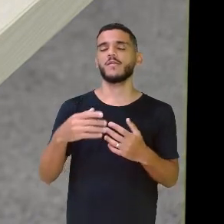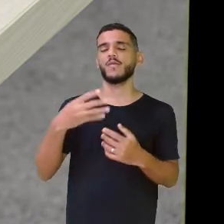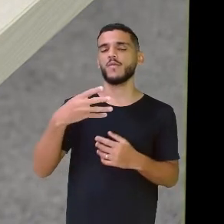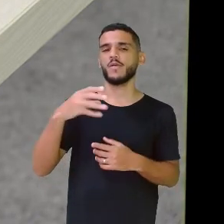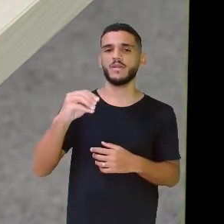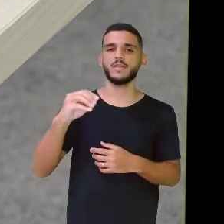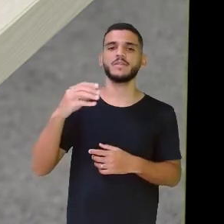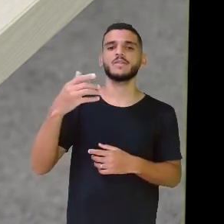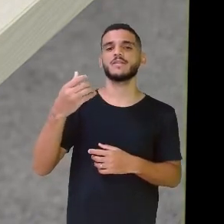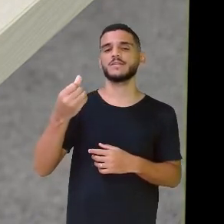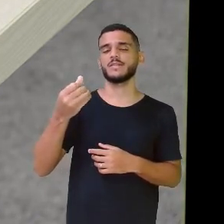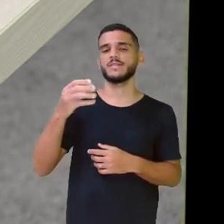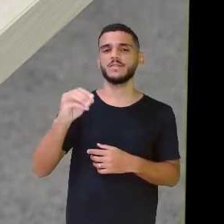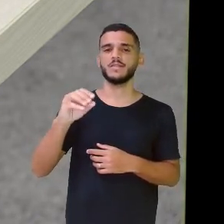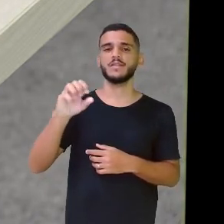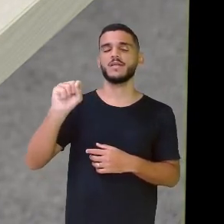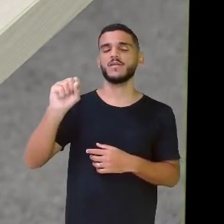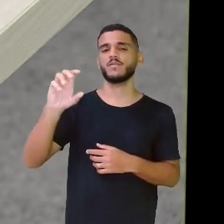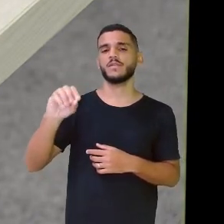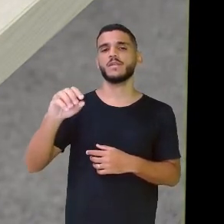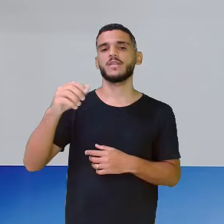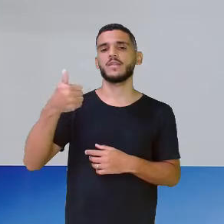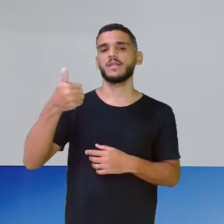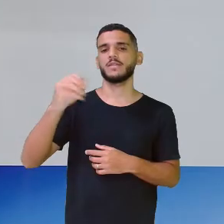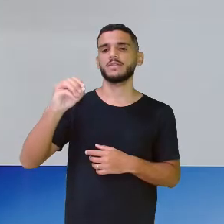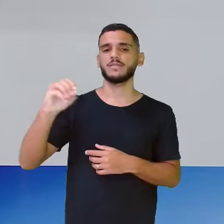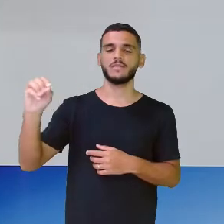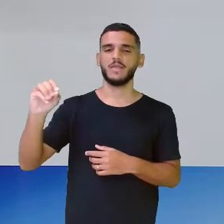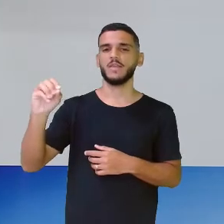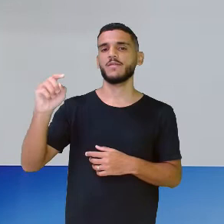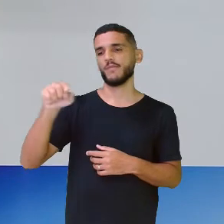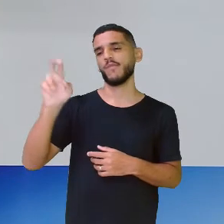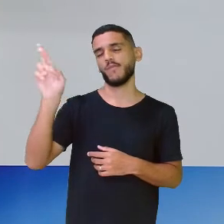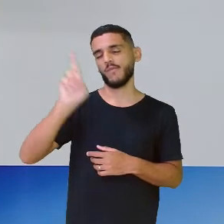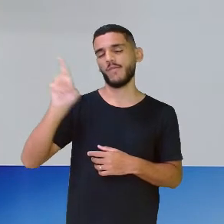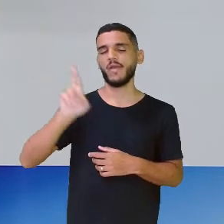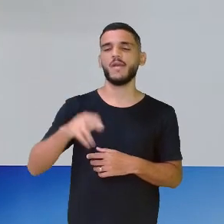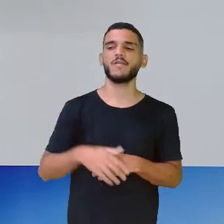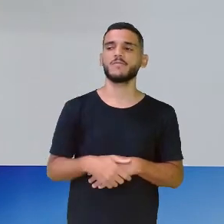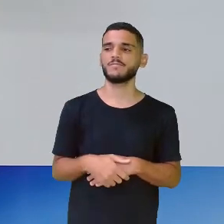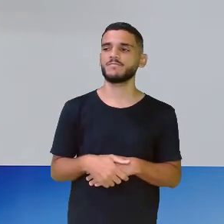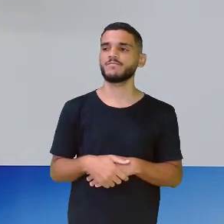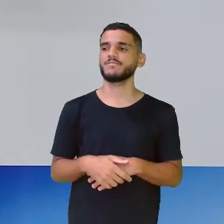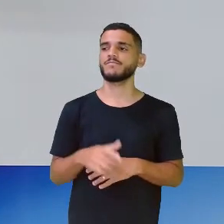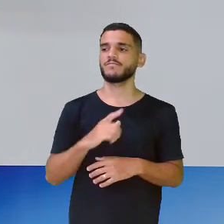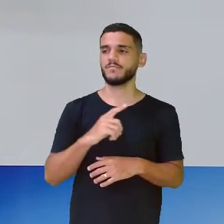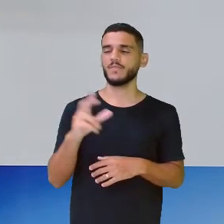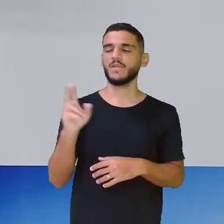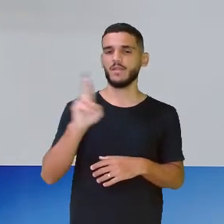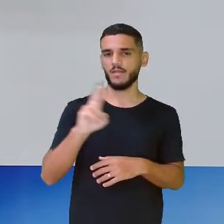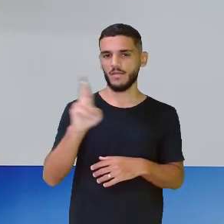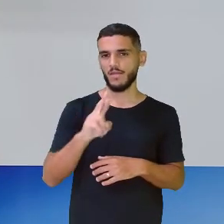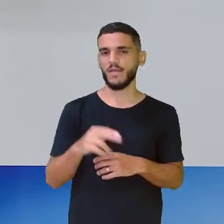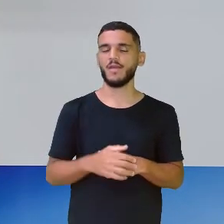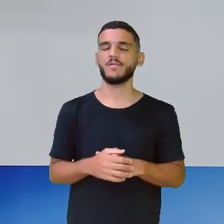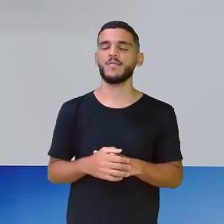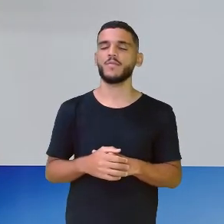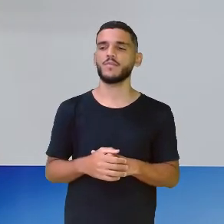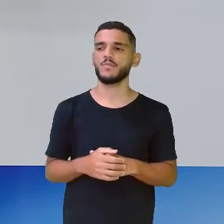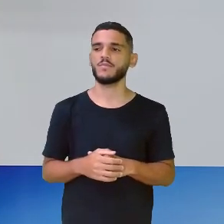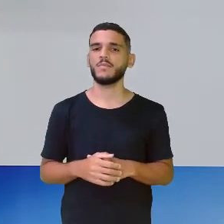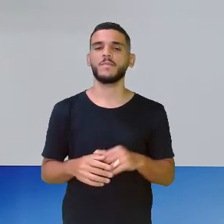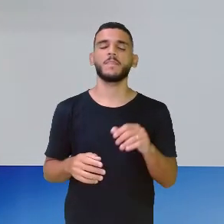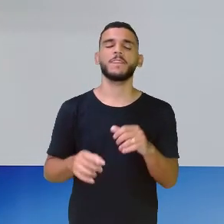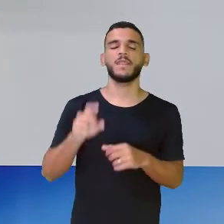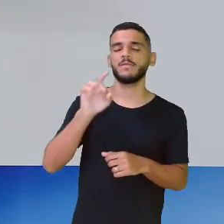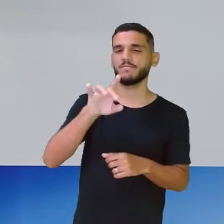60, 80, R$1. Eu tenho meu real ou não tenho? Onde